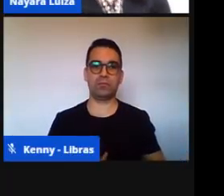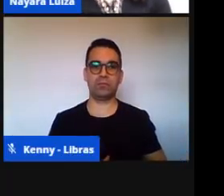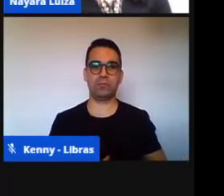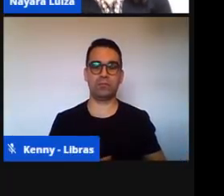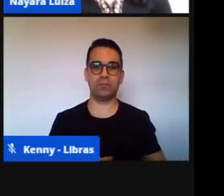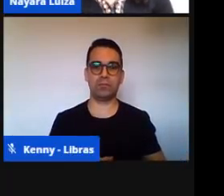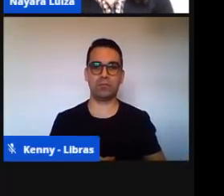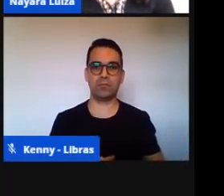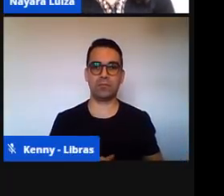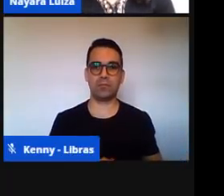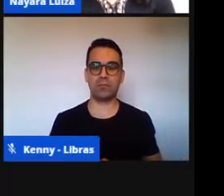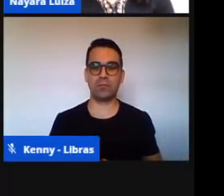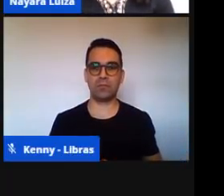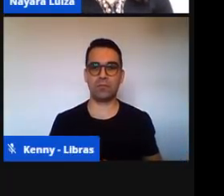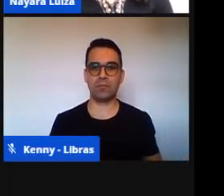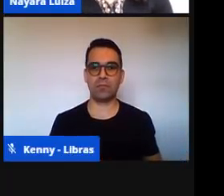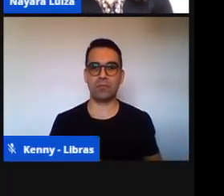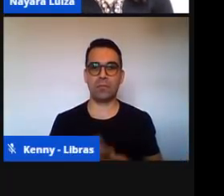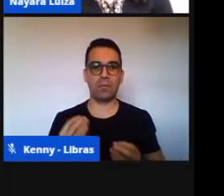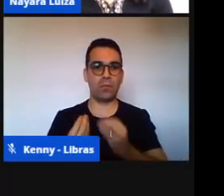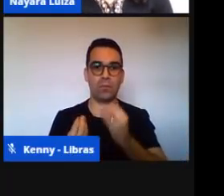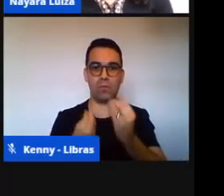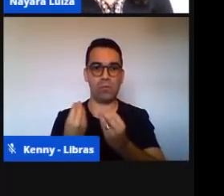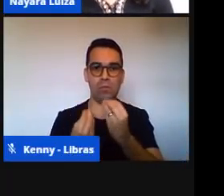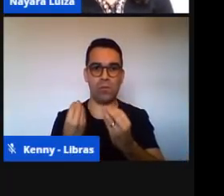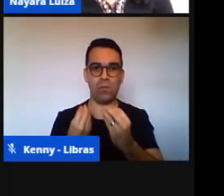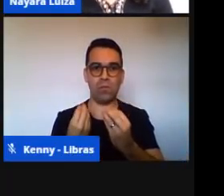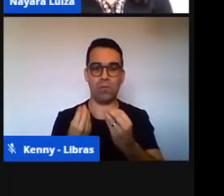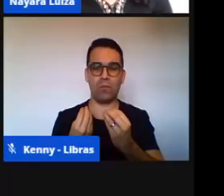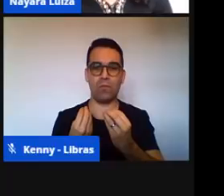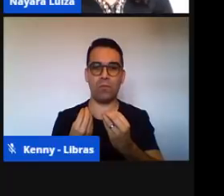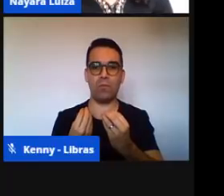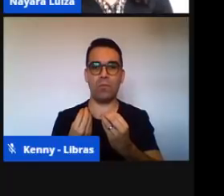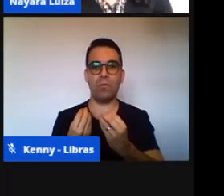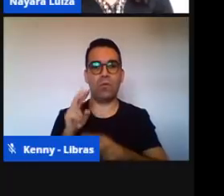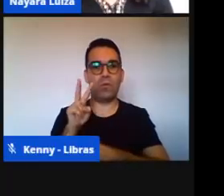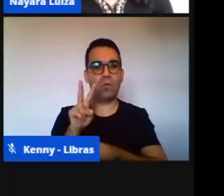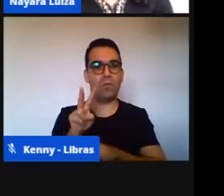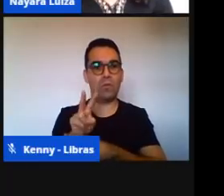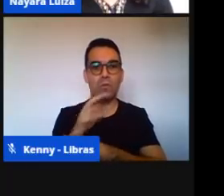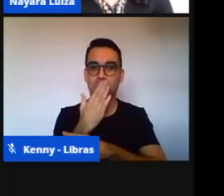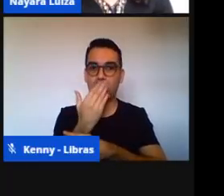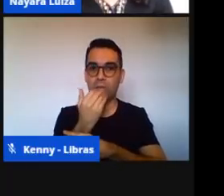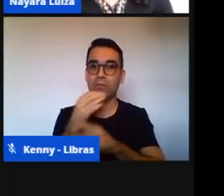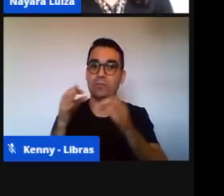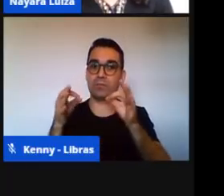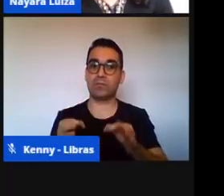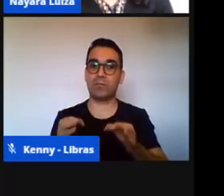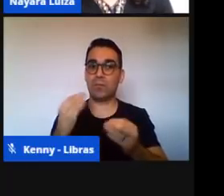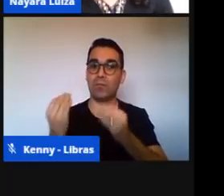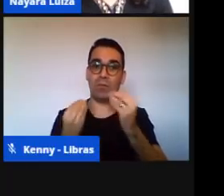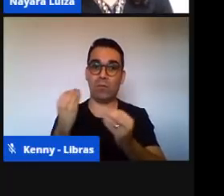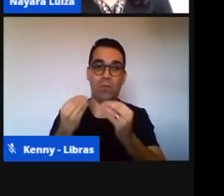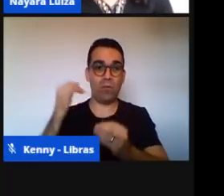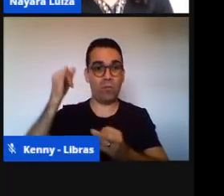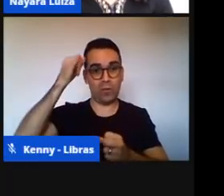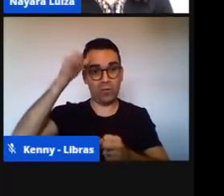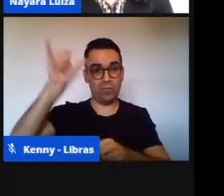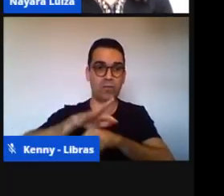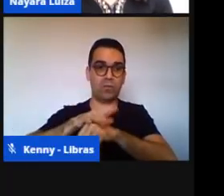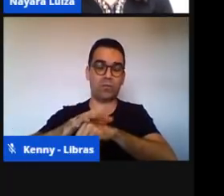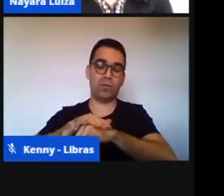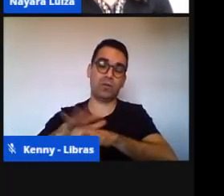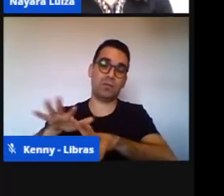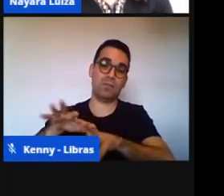quais são as atitudes que a gente precisa ter? Atitudes básicas para prevenir a contaminação dos alimentos, né? A transmissão de doenças